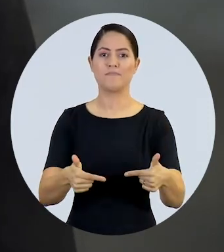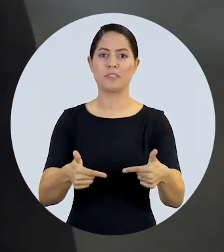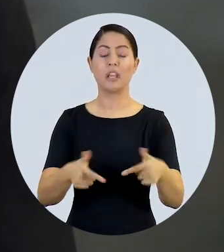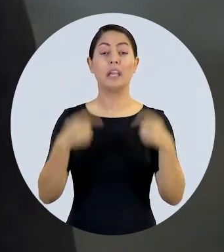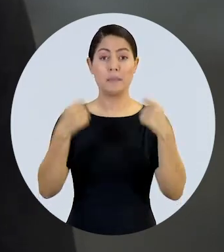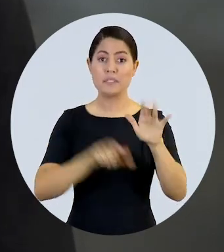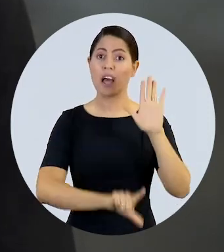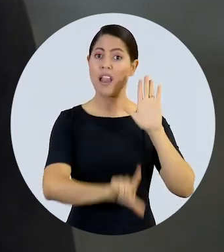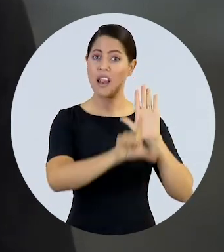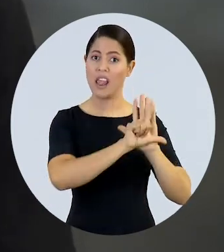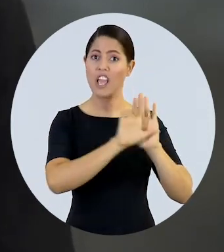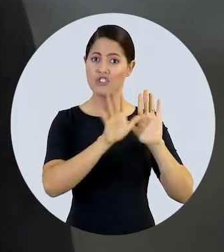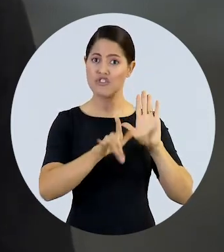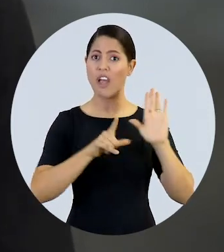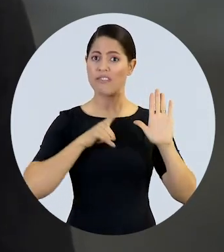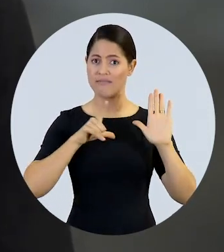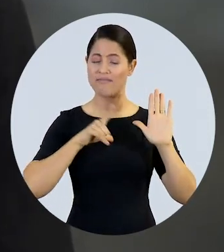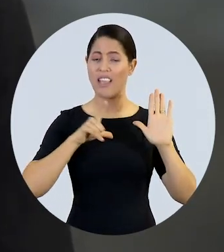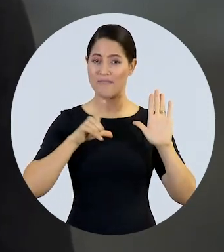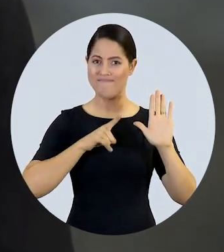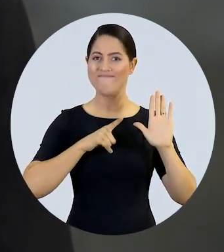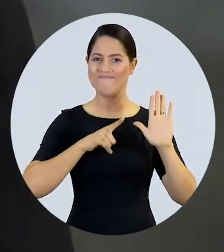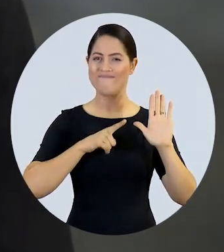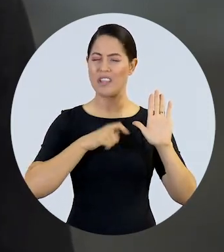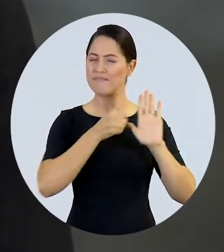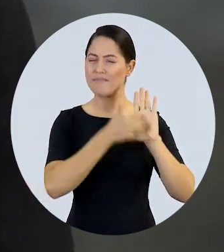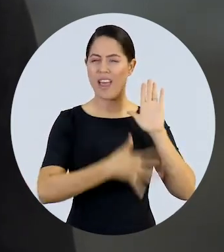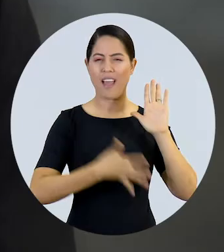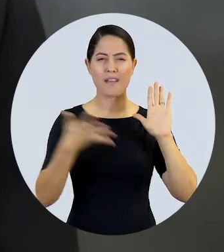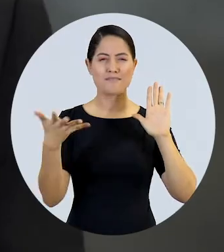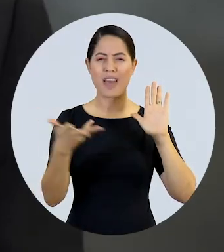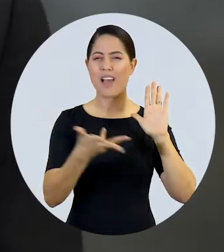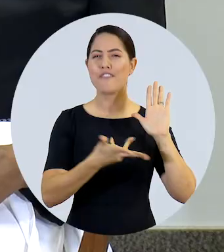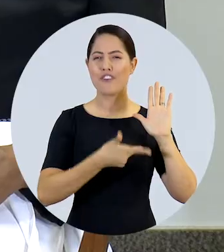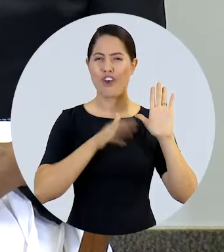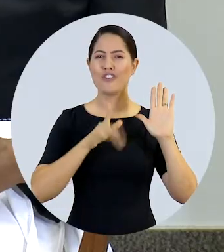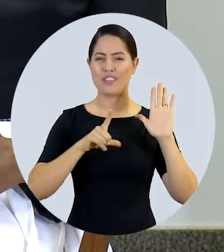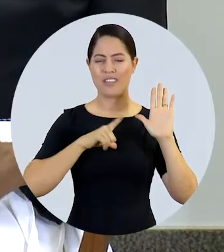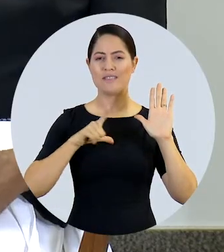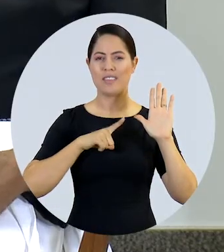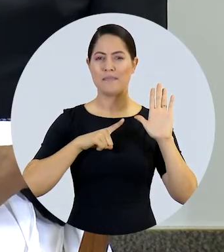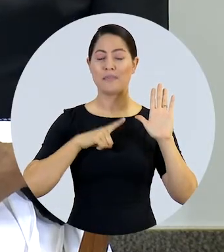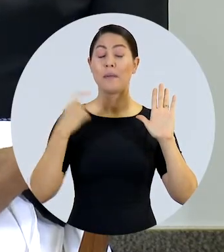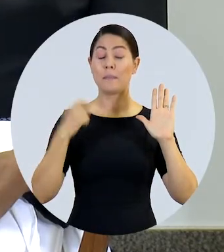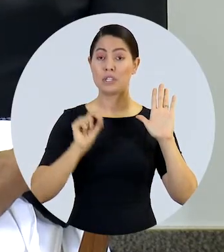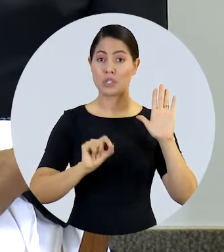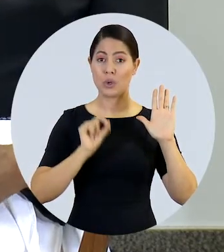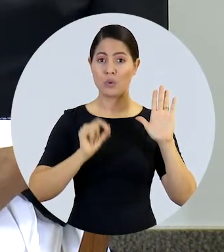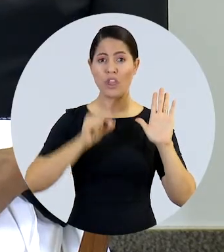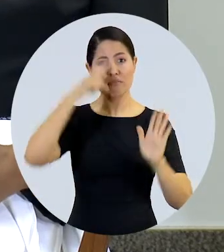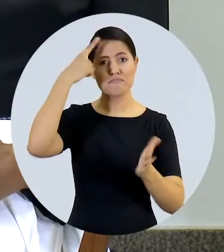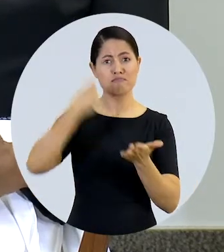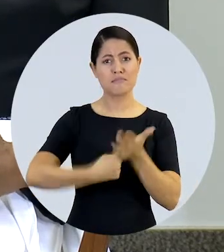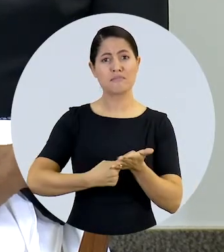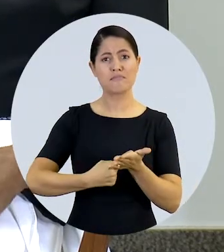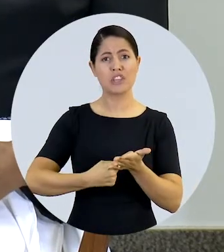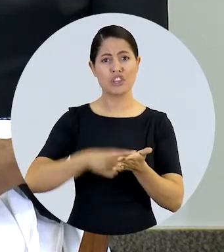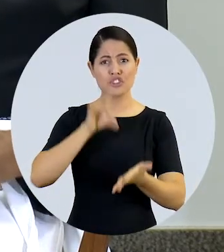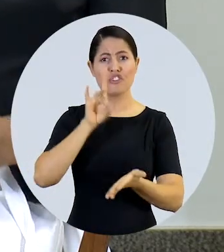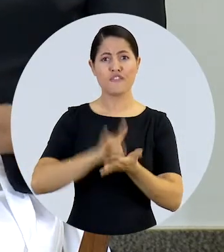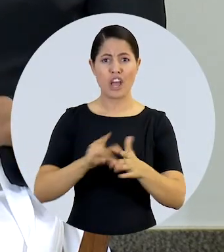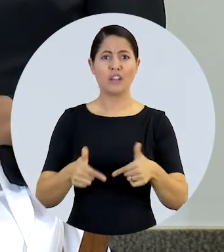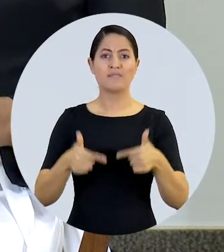é cumprir realmente as leis promulgadas, porque leis maravilhosas nós temos para todas e